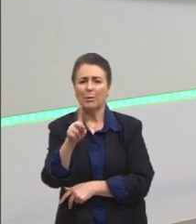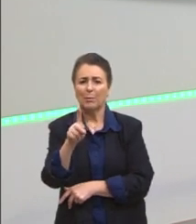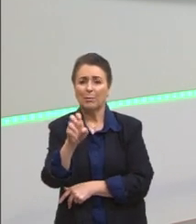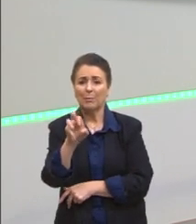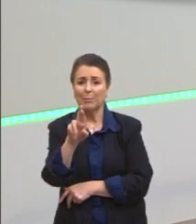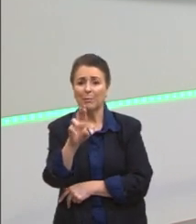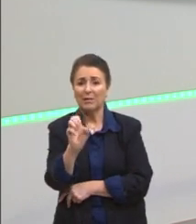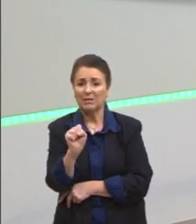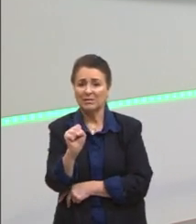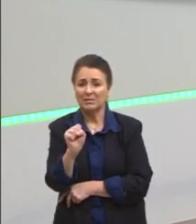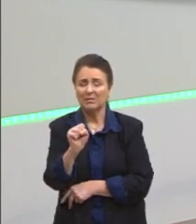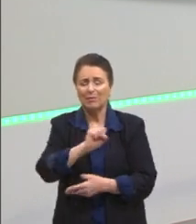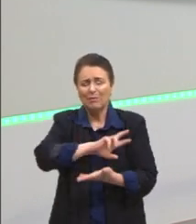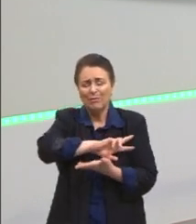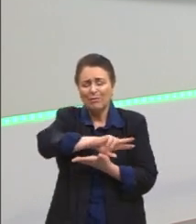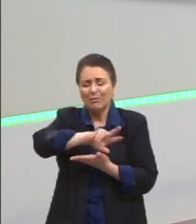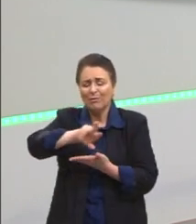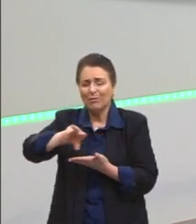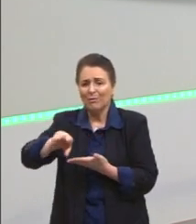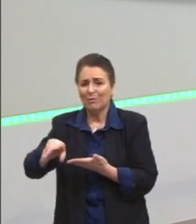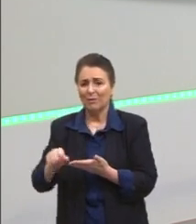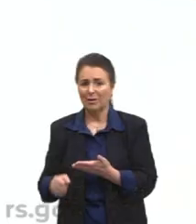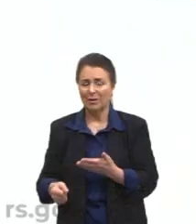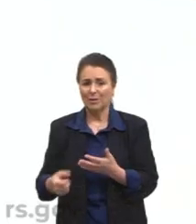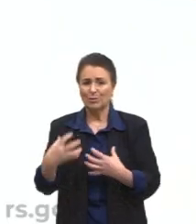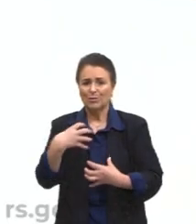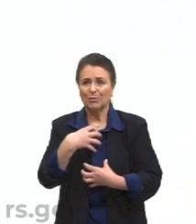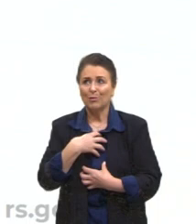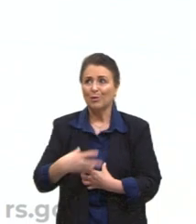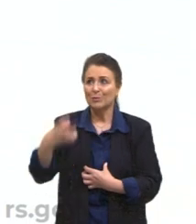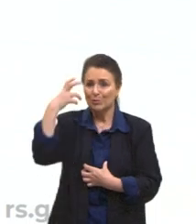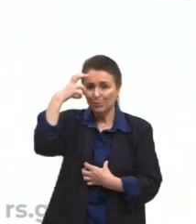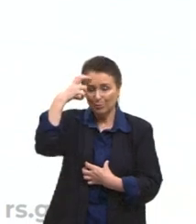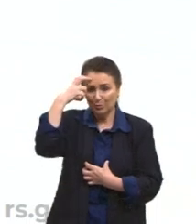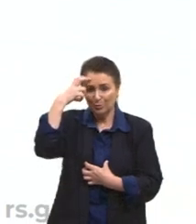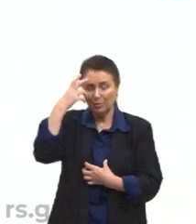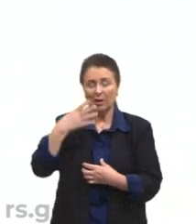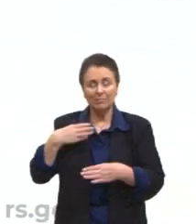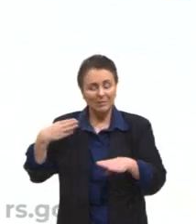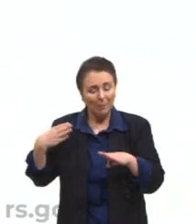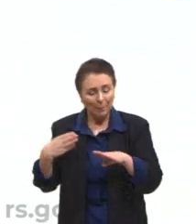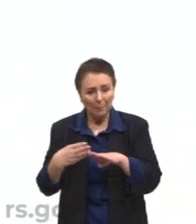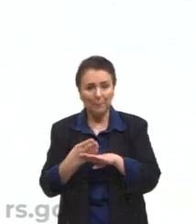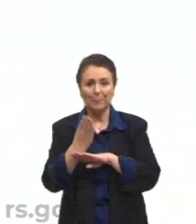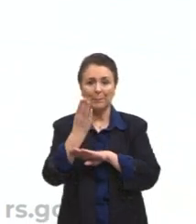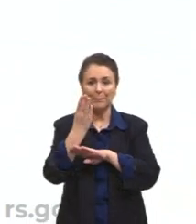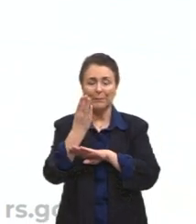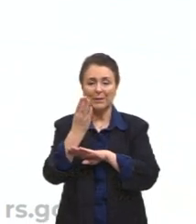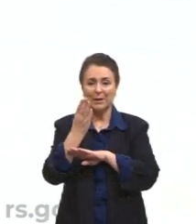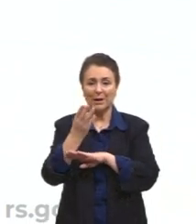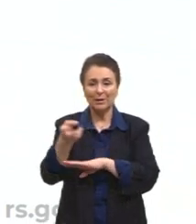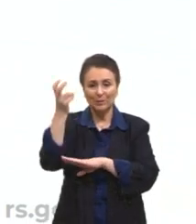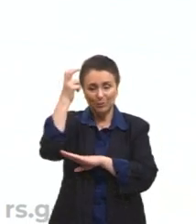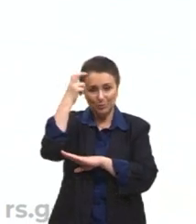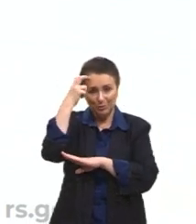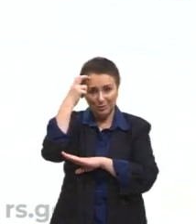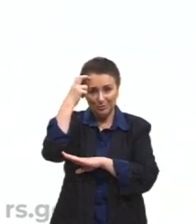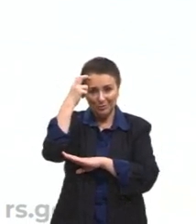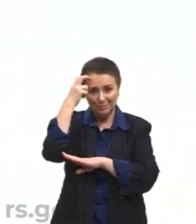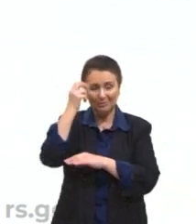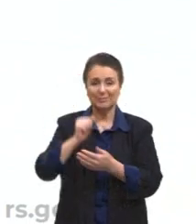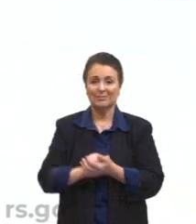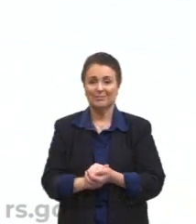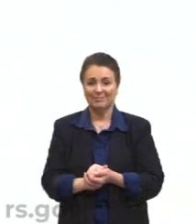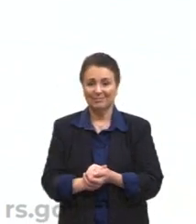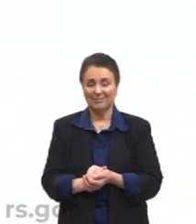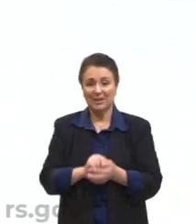formas culturais Aqui perpassam as nossas culturas que são outras Vertentes das